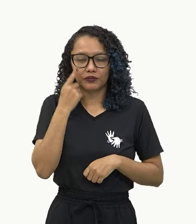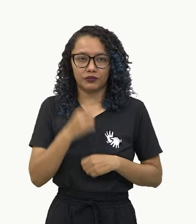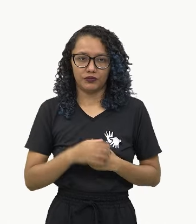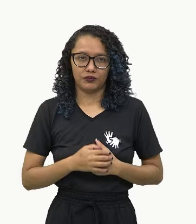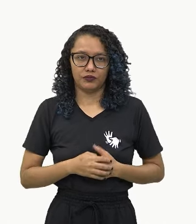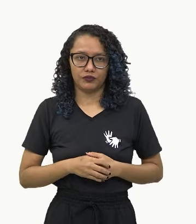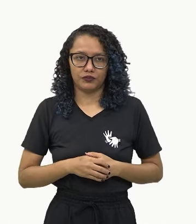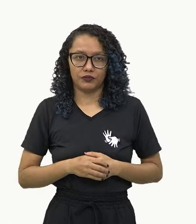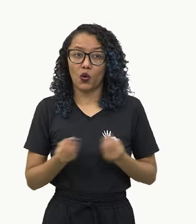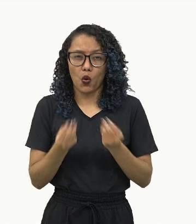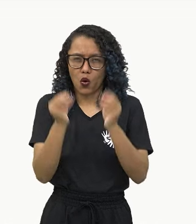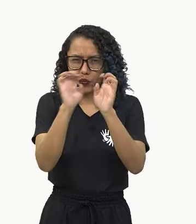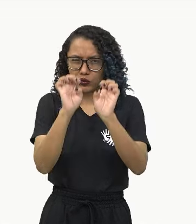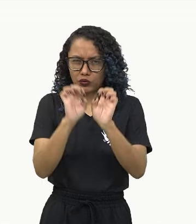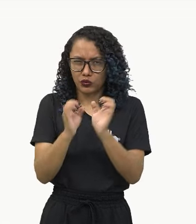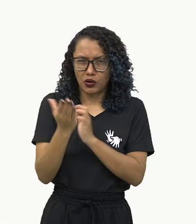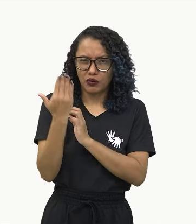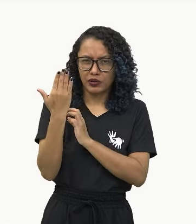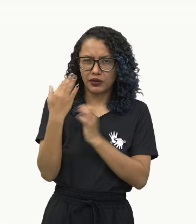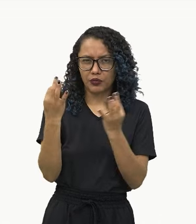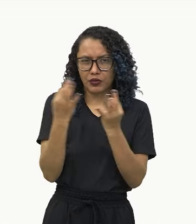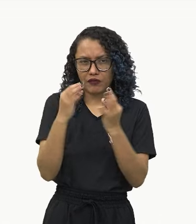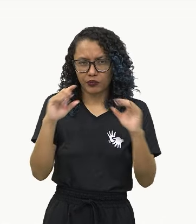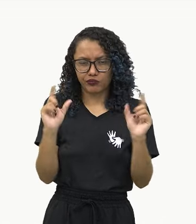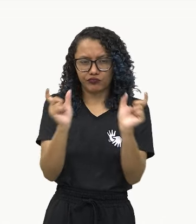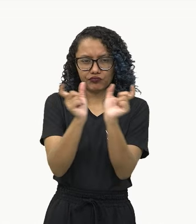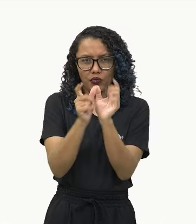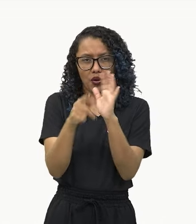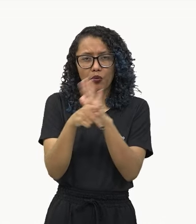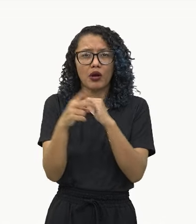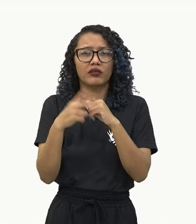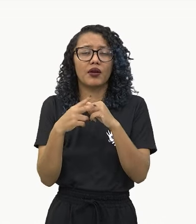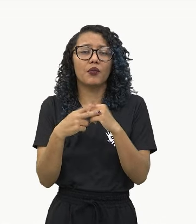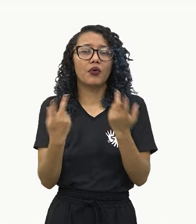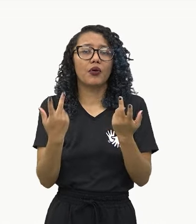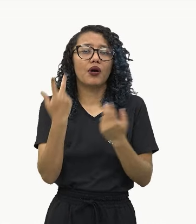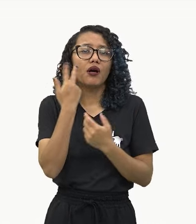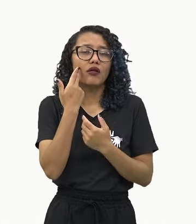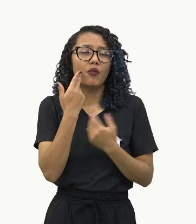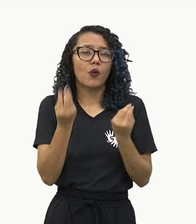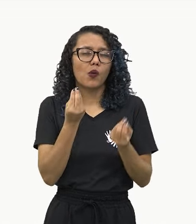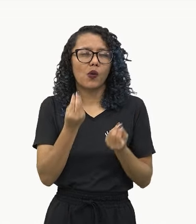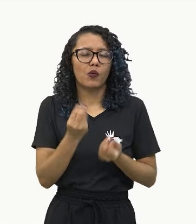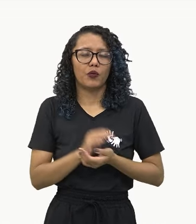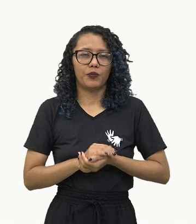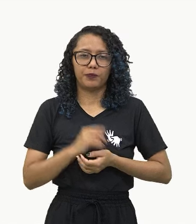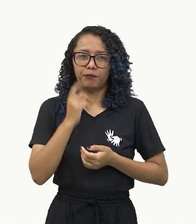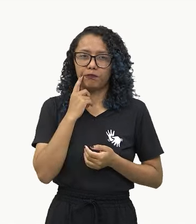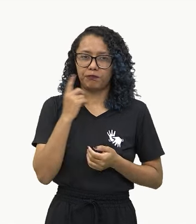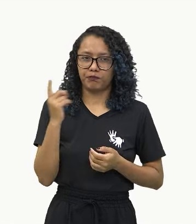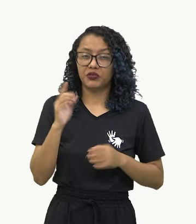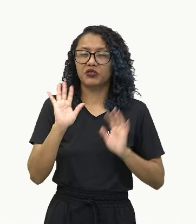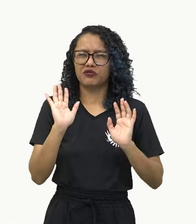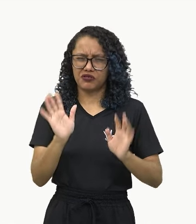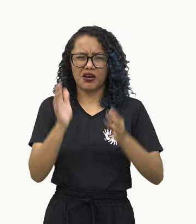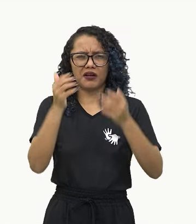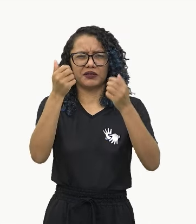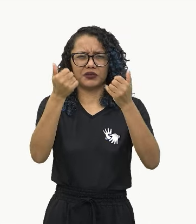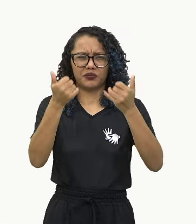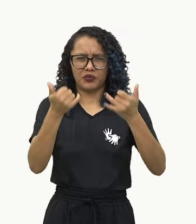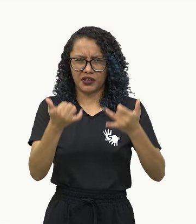do pretérito perfeito composto dos verbos regulares. Olha aqui, tudo aquilo que a gente